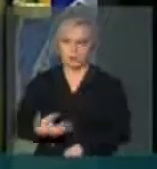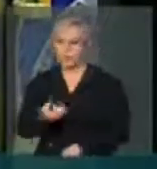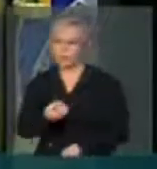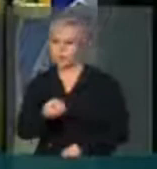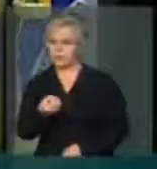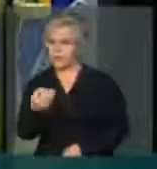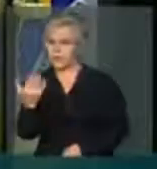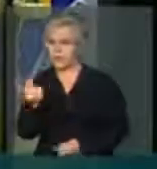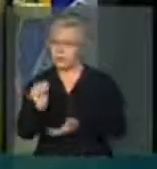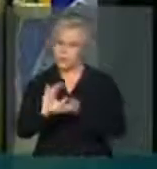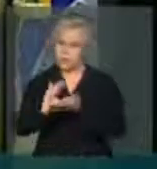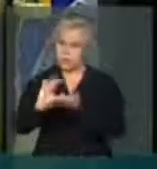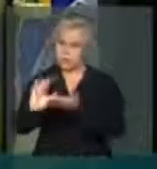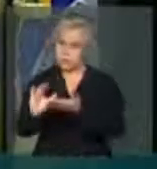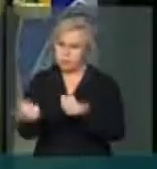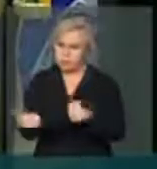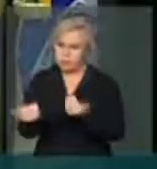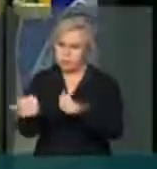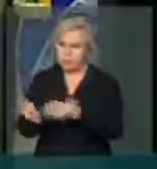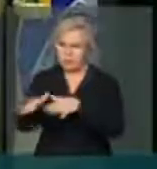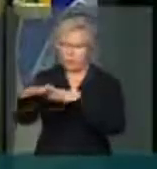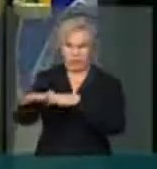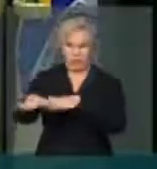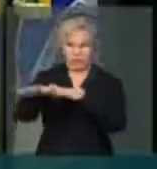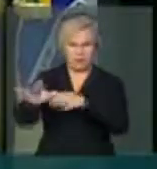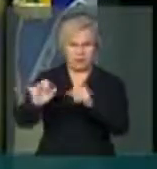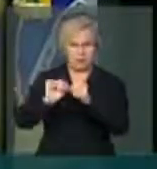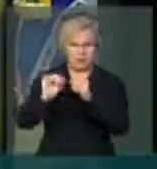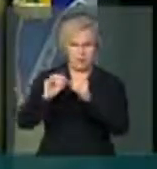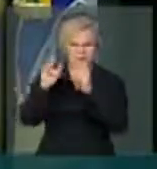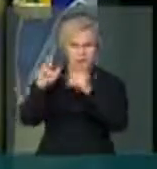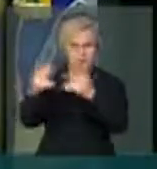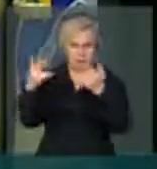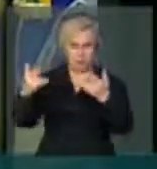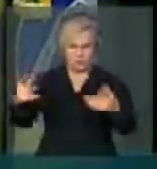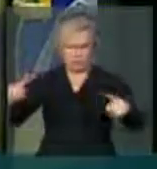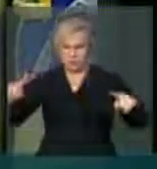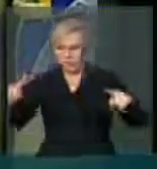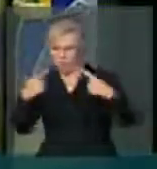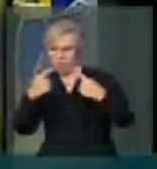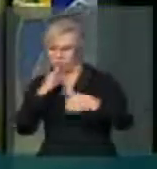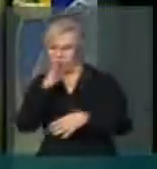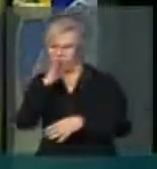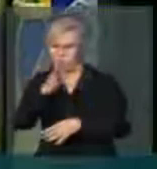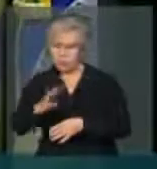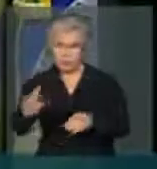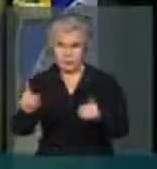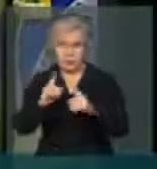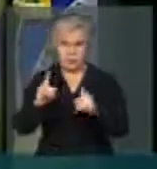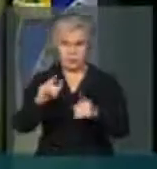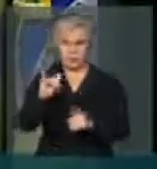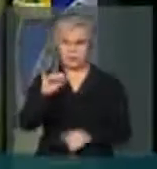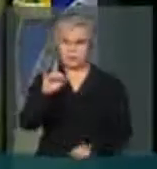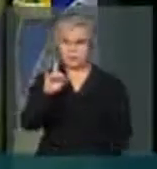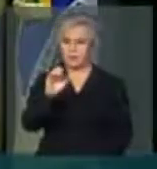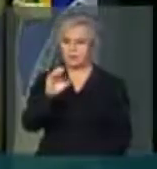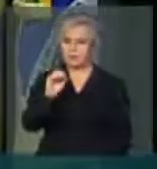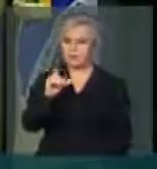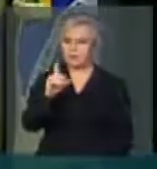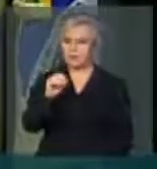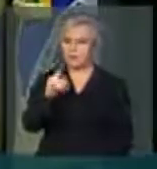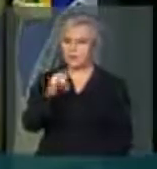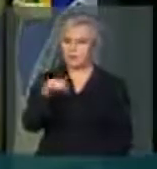mais financiar paradas para fazer esse tipo de confronto. Ideologia deve ser respeitada,